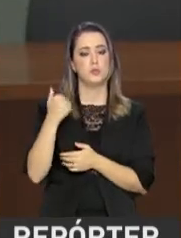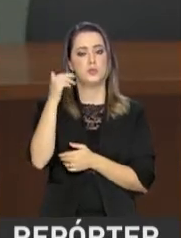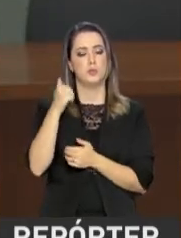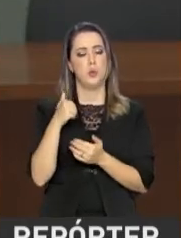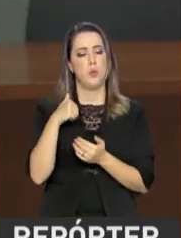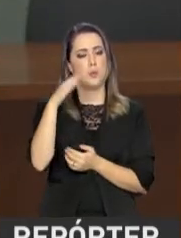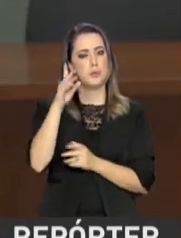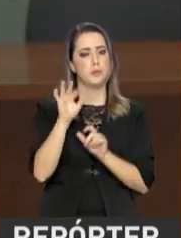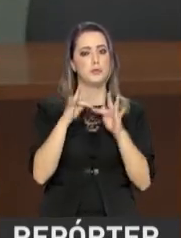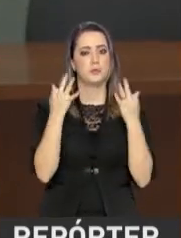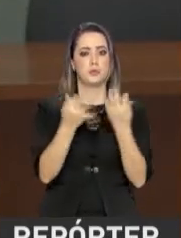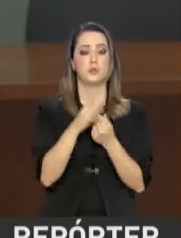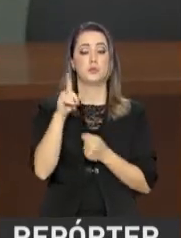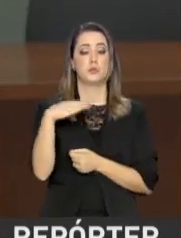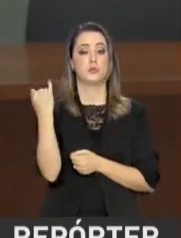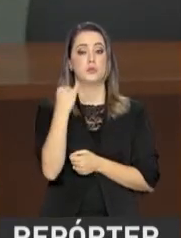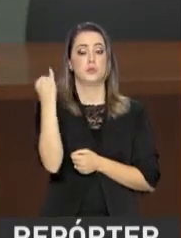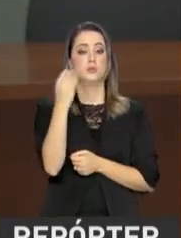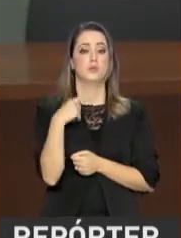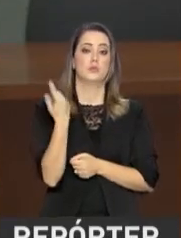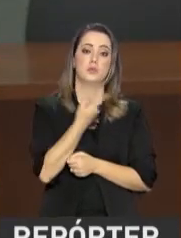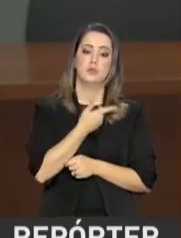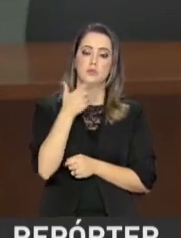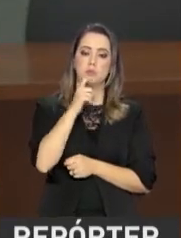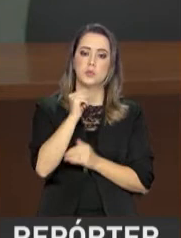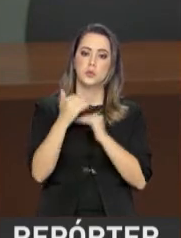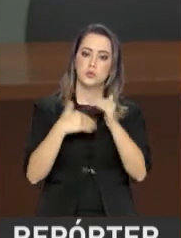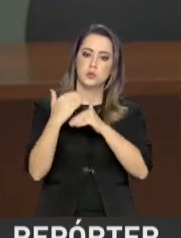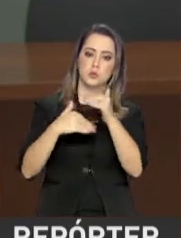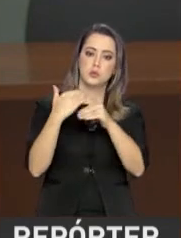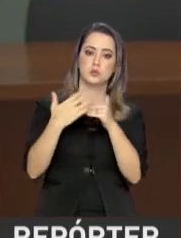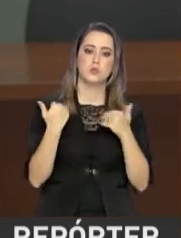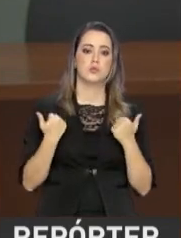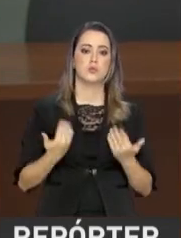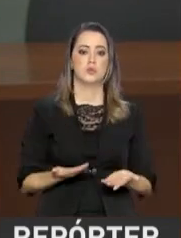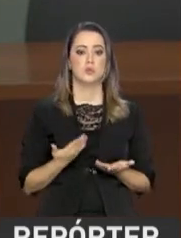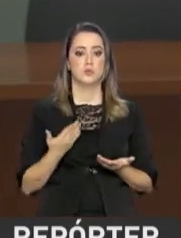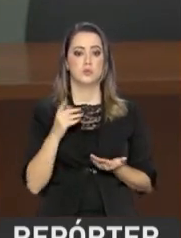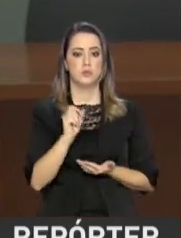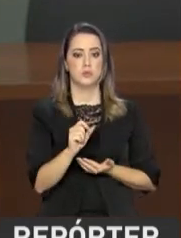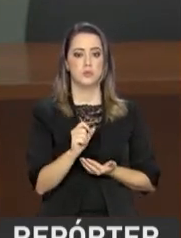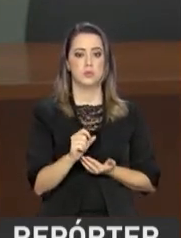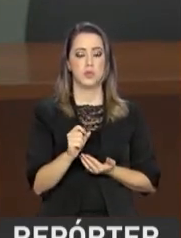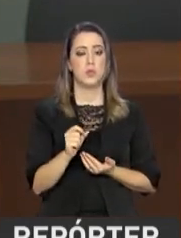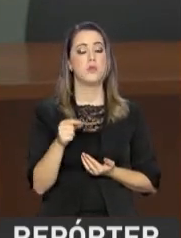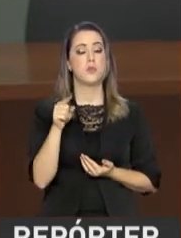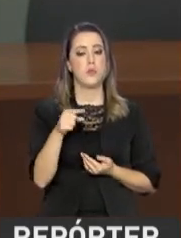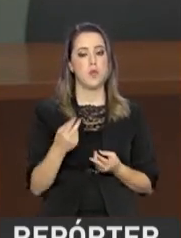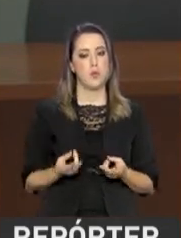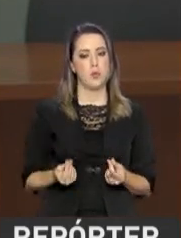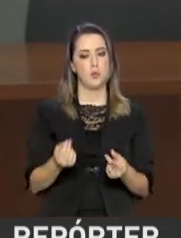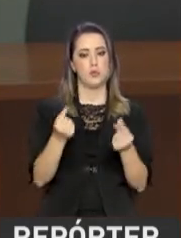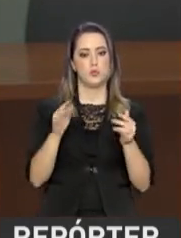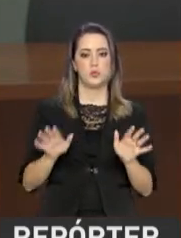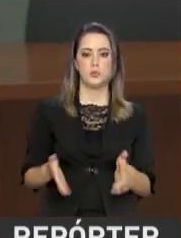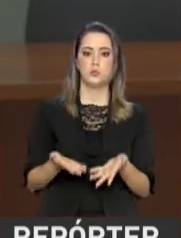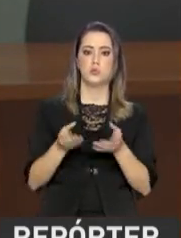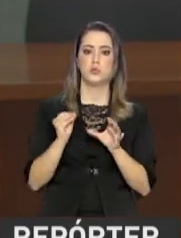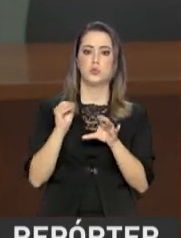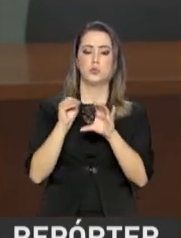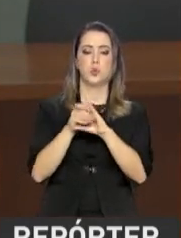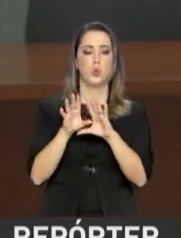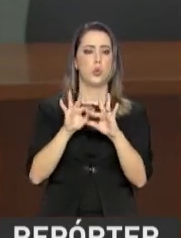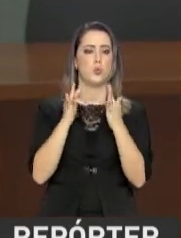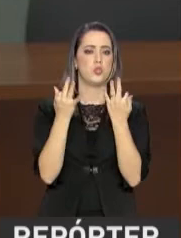Mas é importante a gente sustentar esse crescimento econômico. Então, esse de recurso vai para